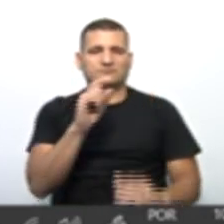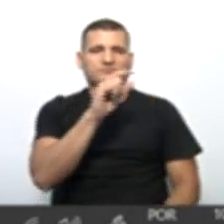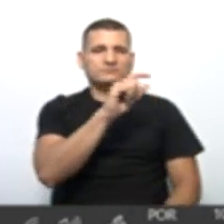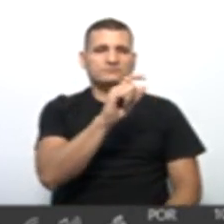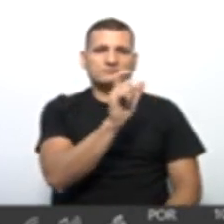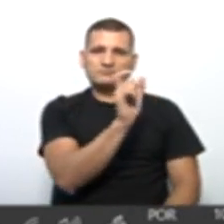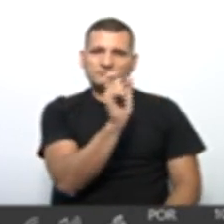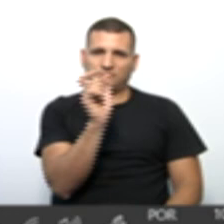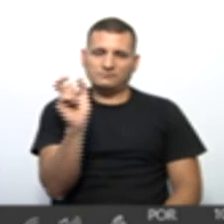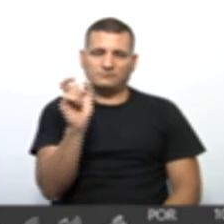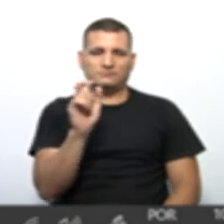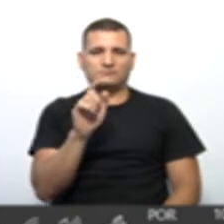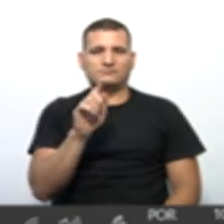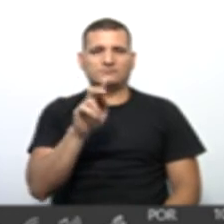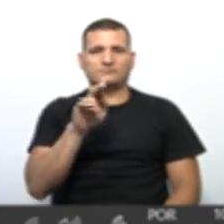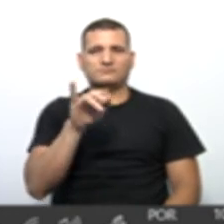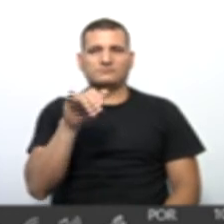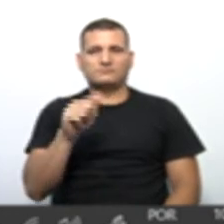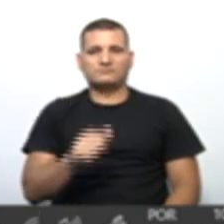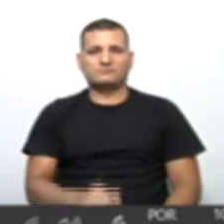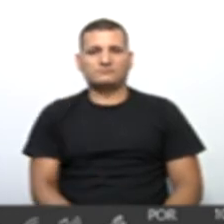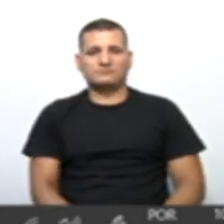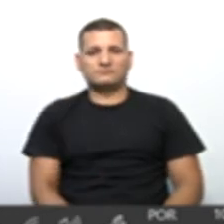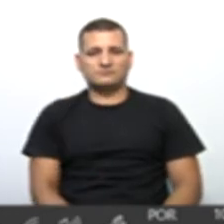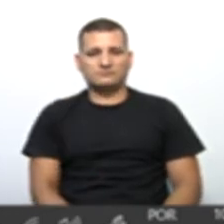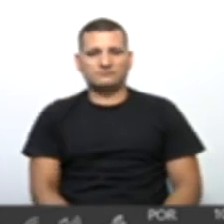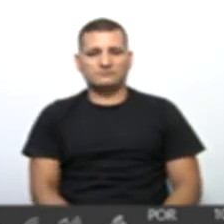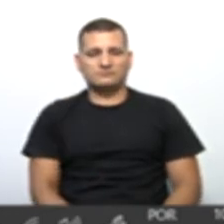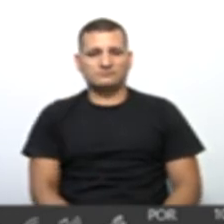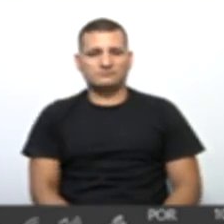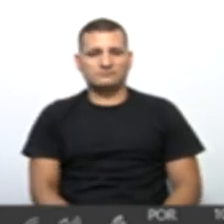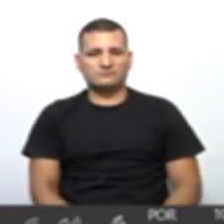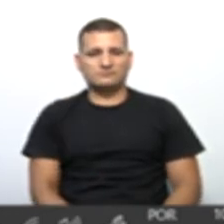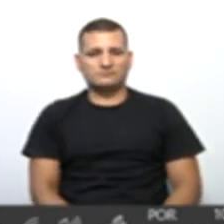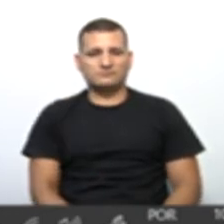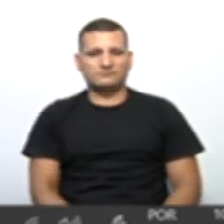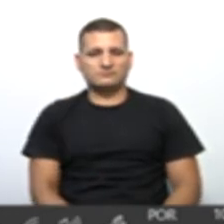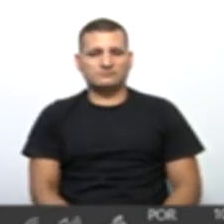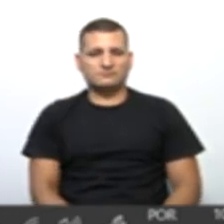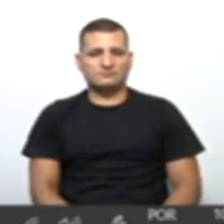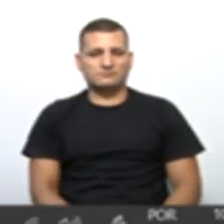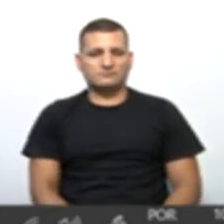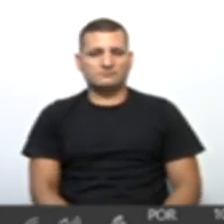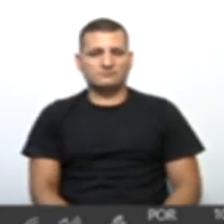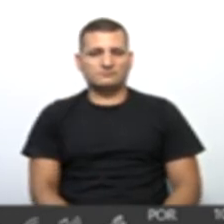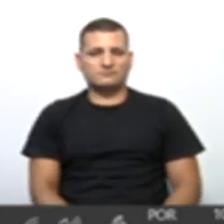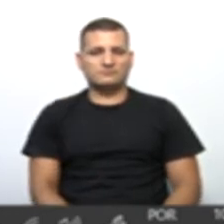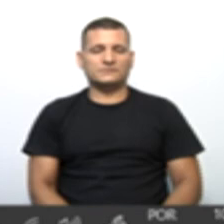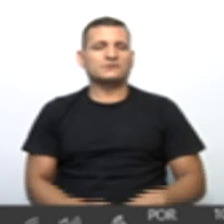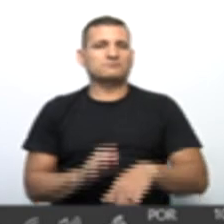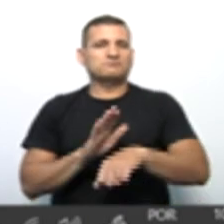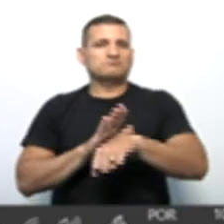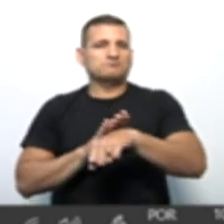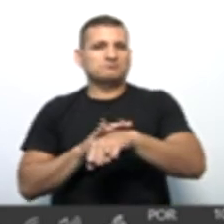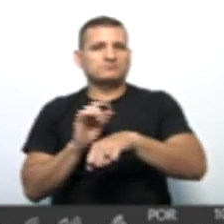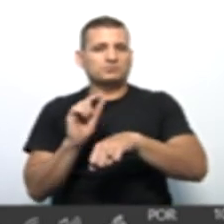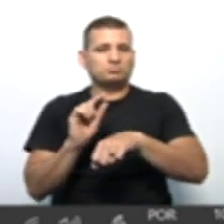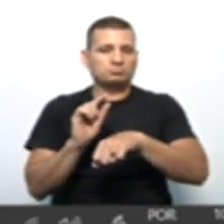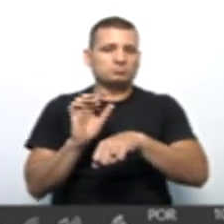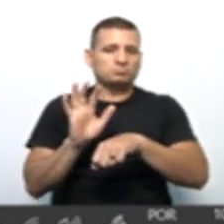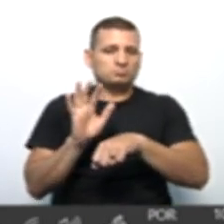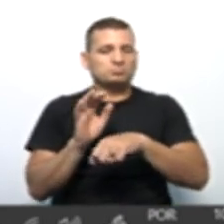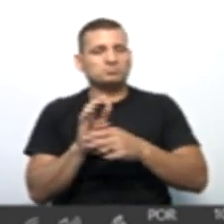eu acho que o tempo também não ajudou a que eles devem trabalhar melhor professor é pelo tempo gostei mais longe eles né